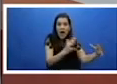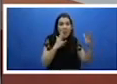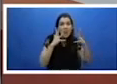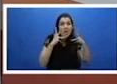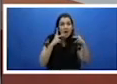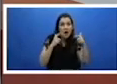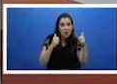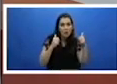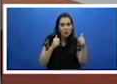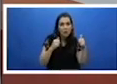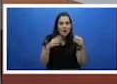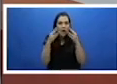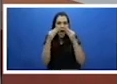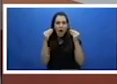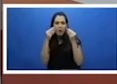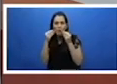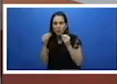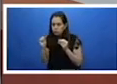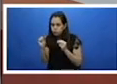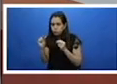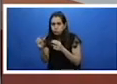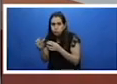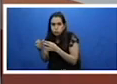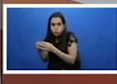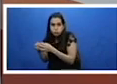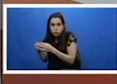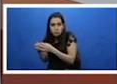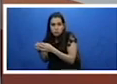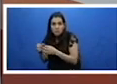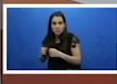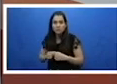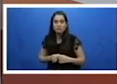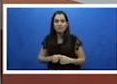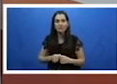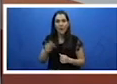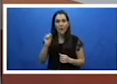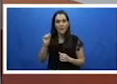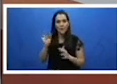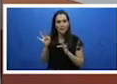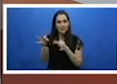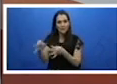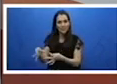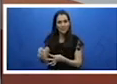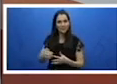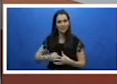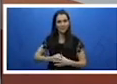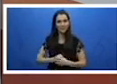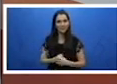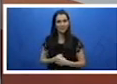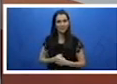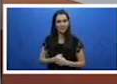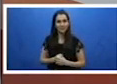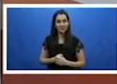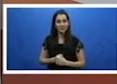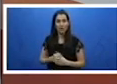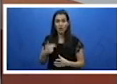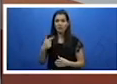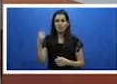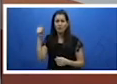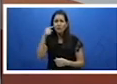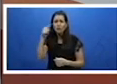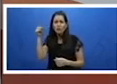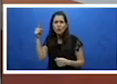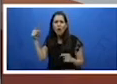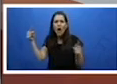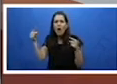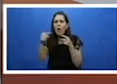pouquinho. Ponto final. Tá? Então, olha, a reescrita nós estamos reescrevendo, mas está de acordo com a fábula, de acordo